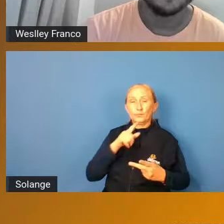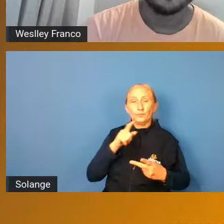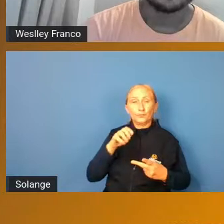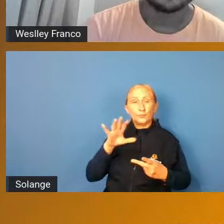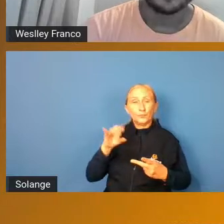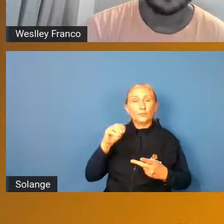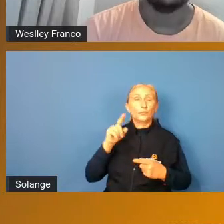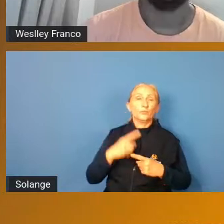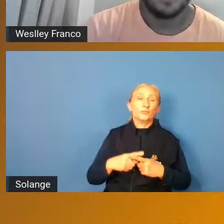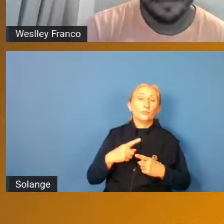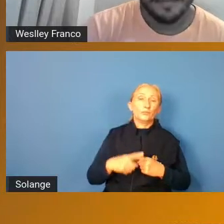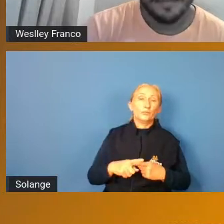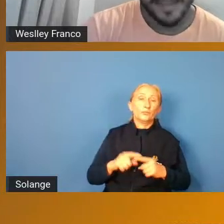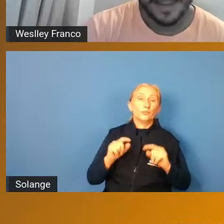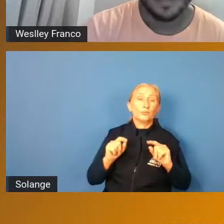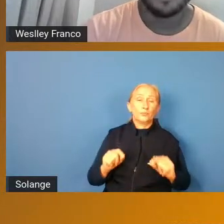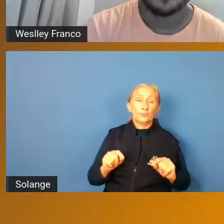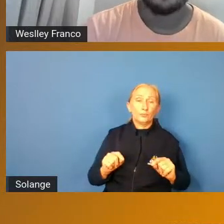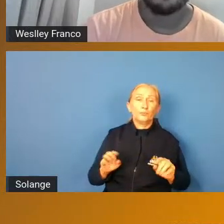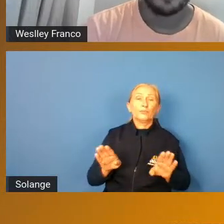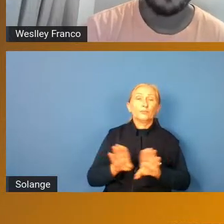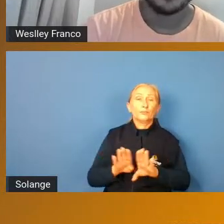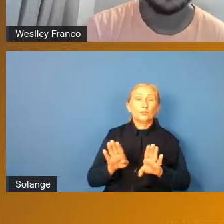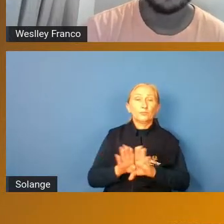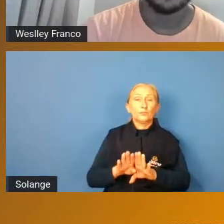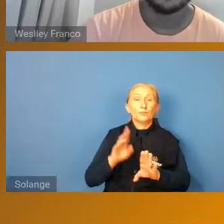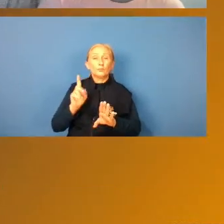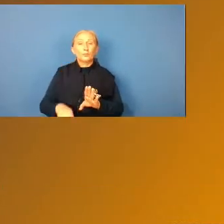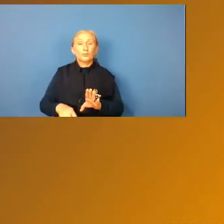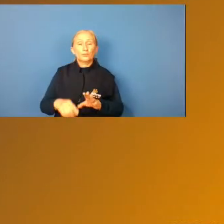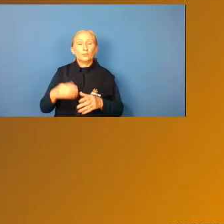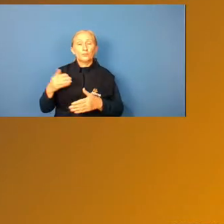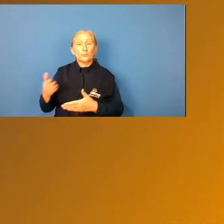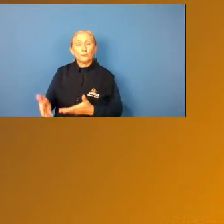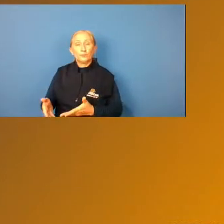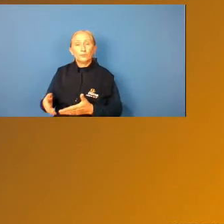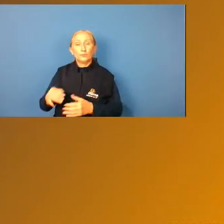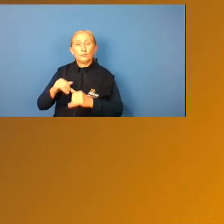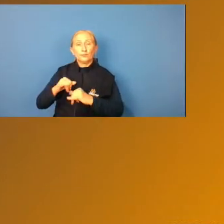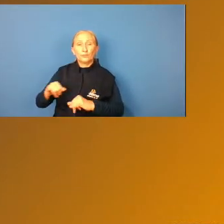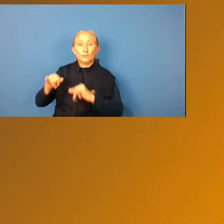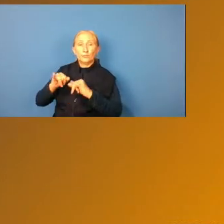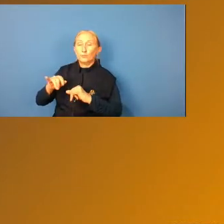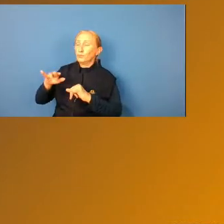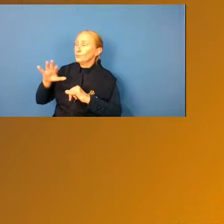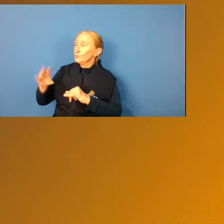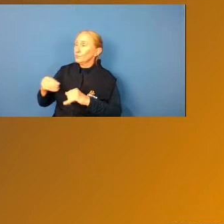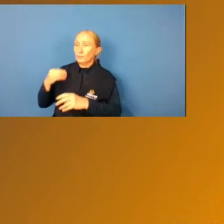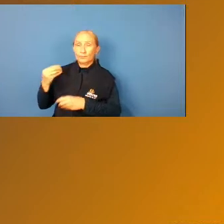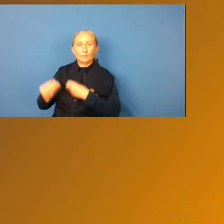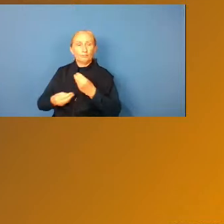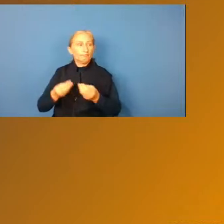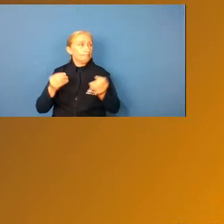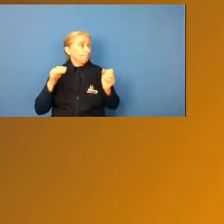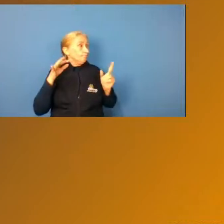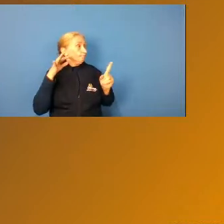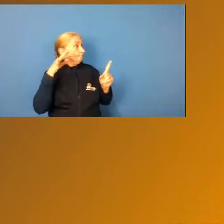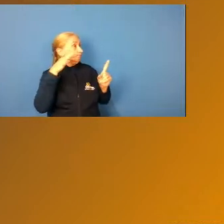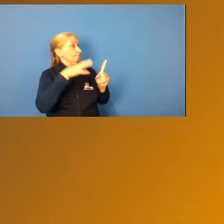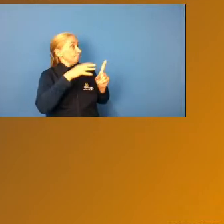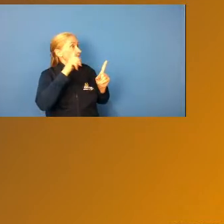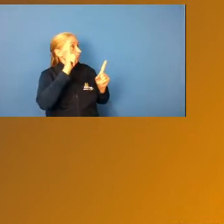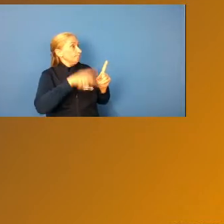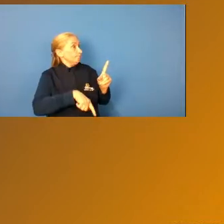porque também pela também pela parte da mídia né por essa parte midiática né porque